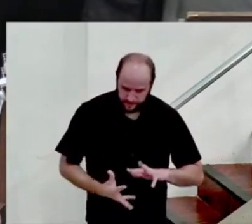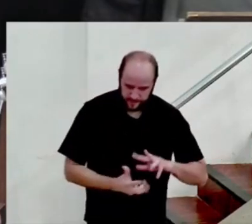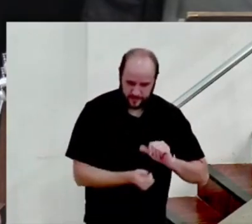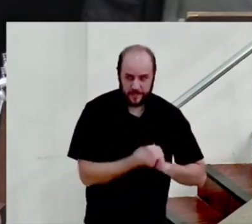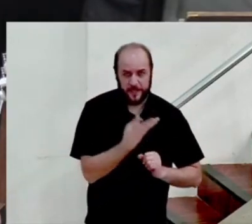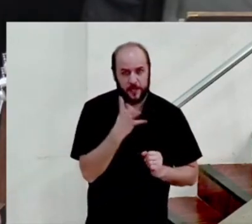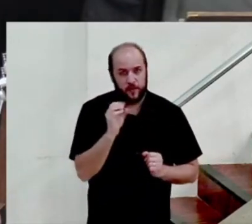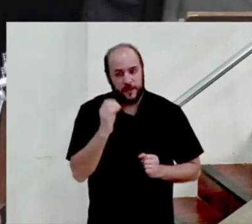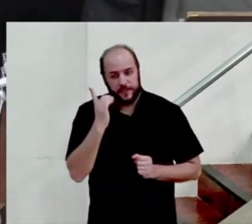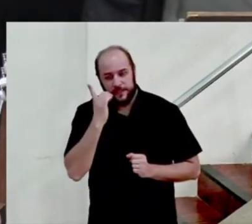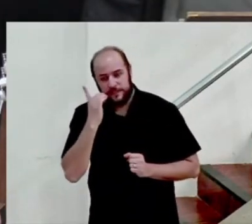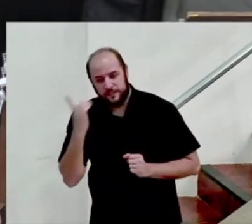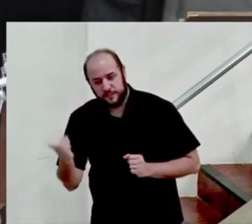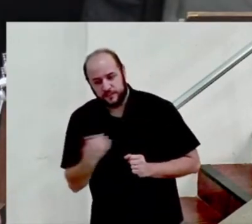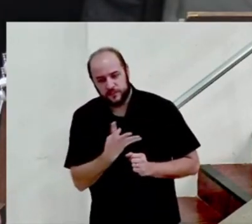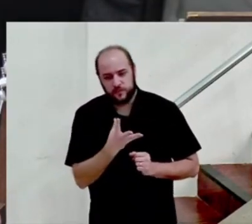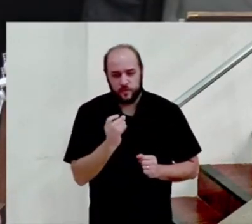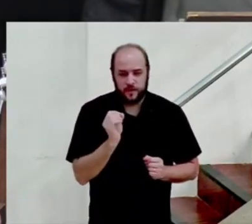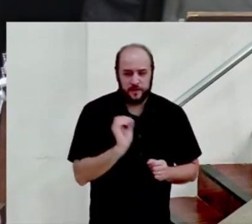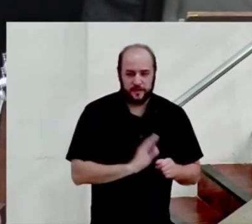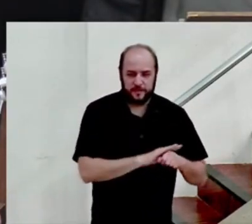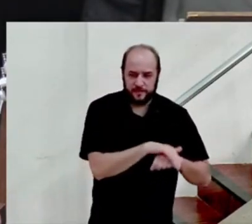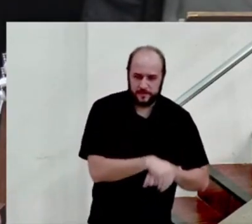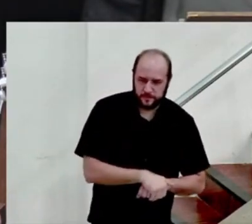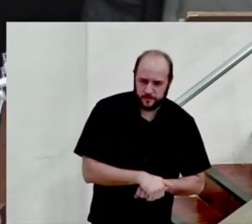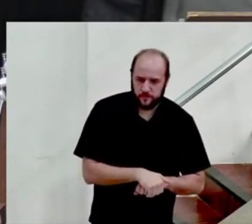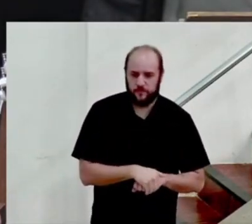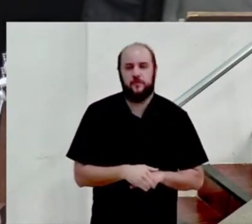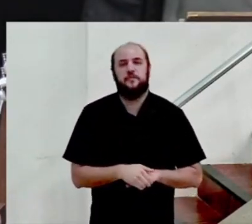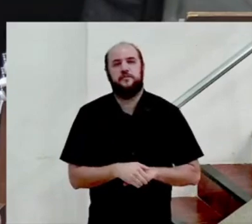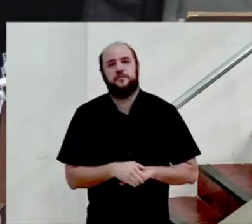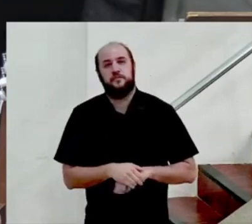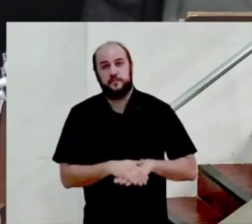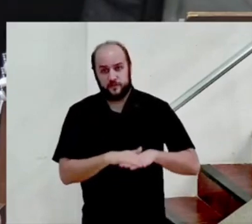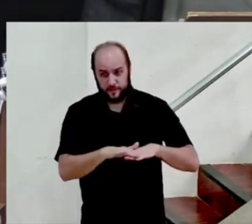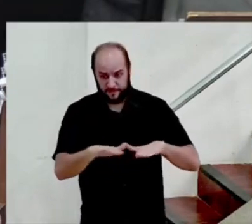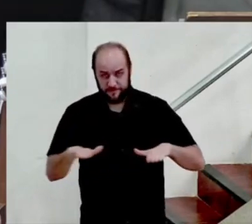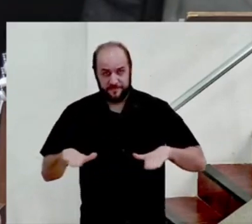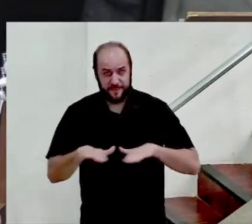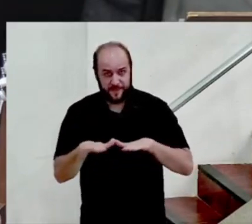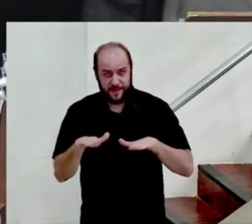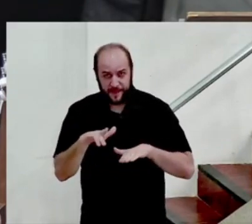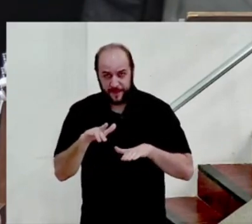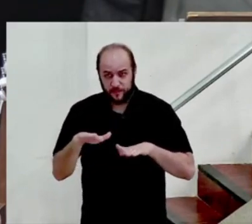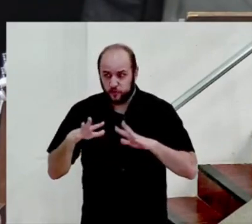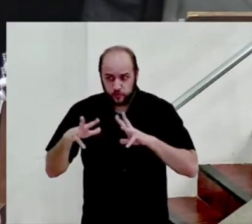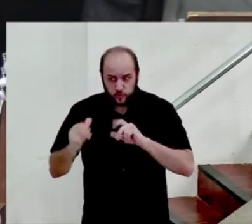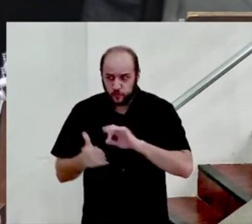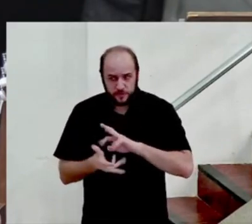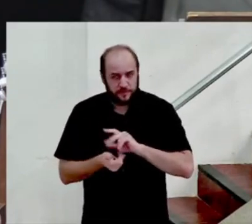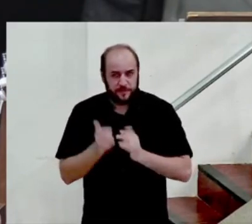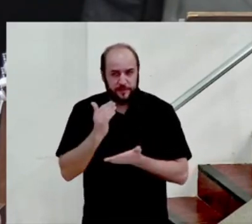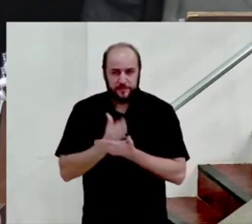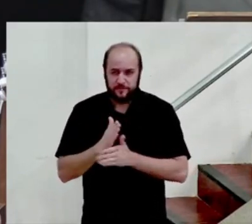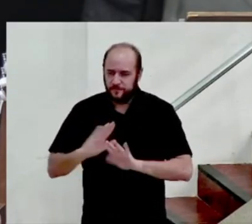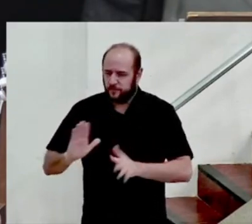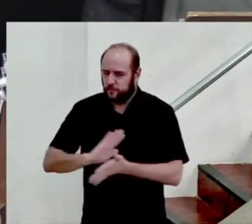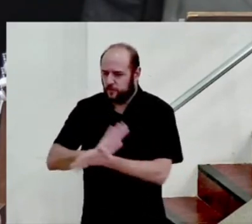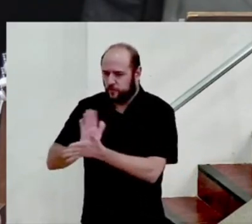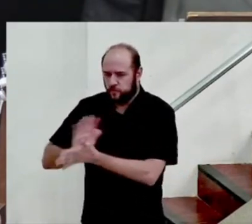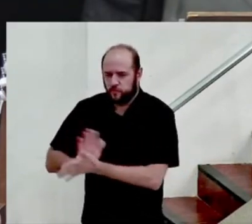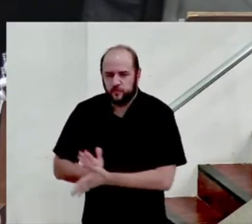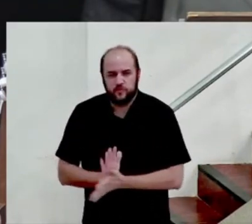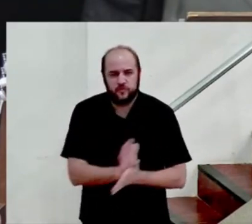40 dias e 40 noites, e da superfície da terra exterminarei todos os seres que fiz. E tudo fez